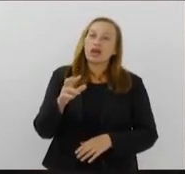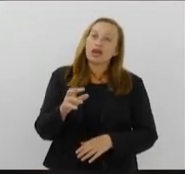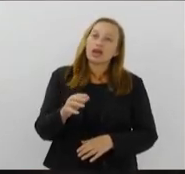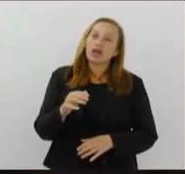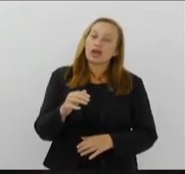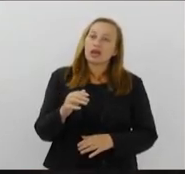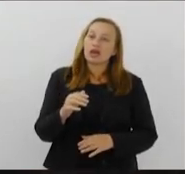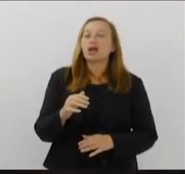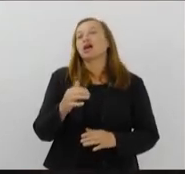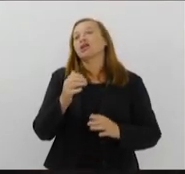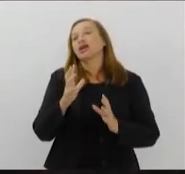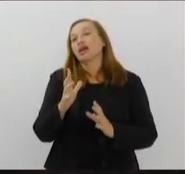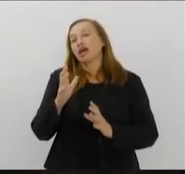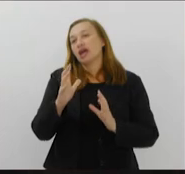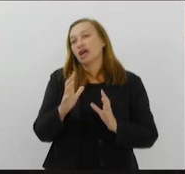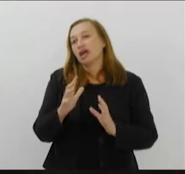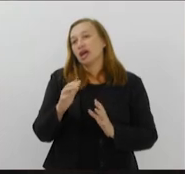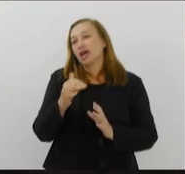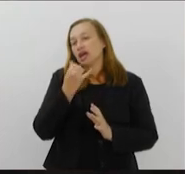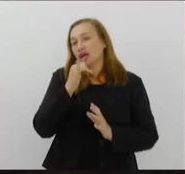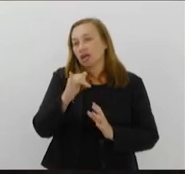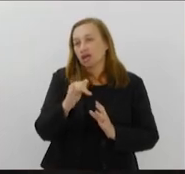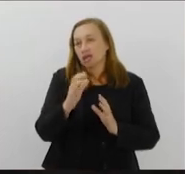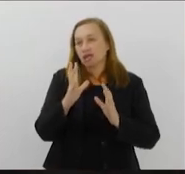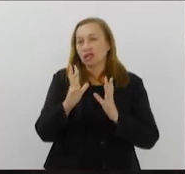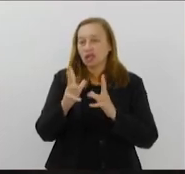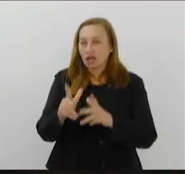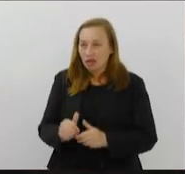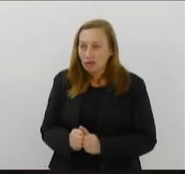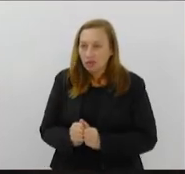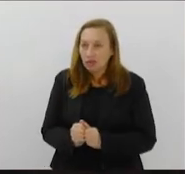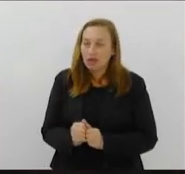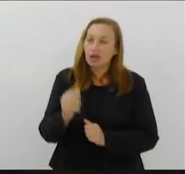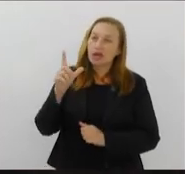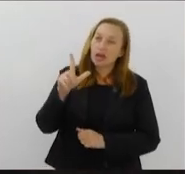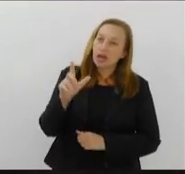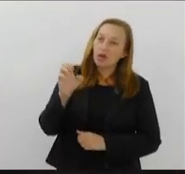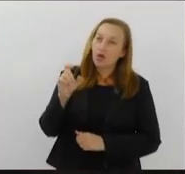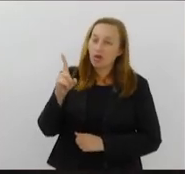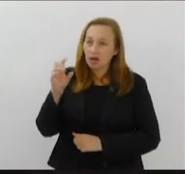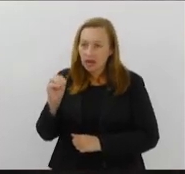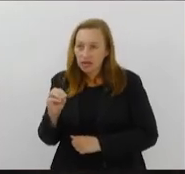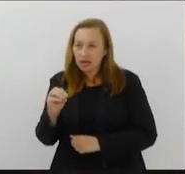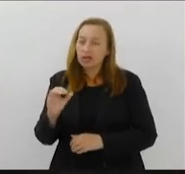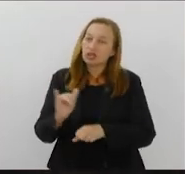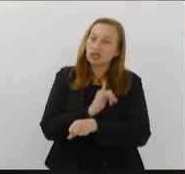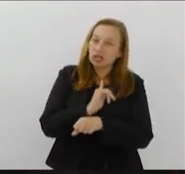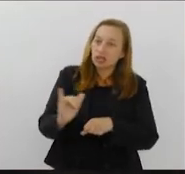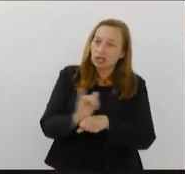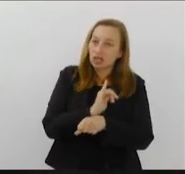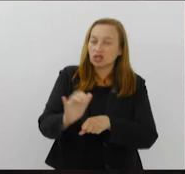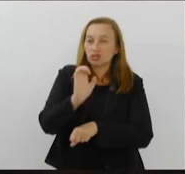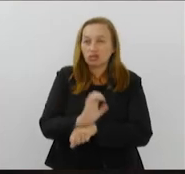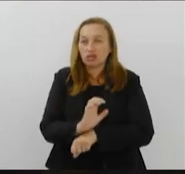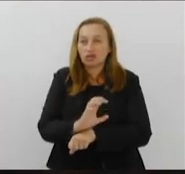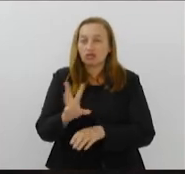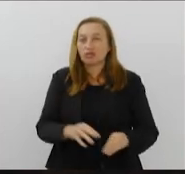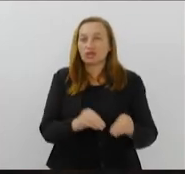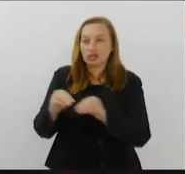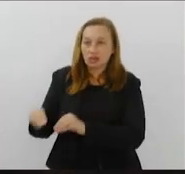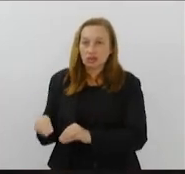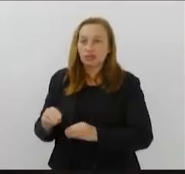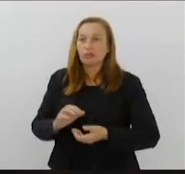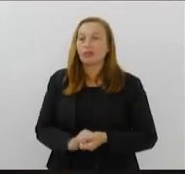da eólica e a questão do biogás, do biometano, são estratégias que o Estado tem feito para fazer essa transição, né,